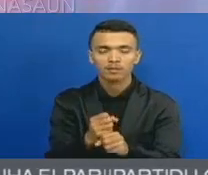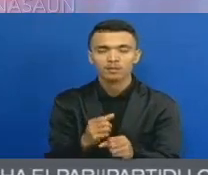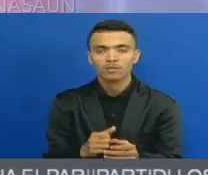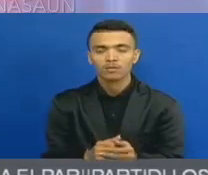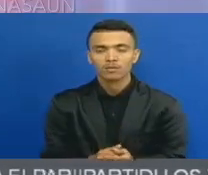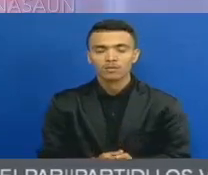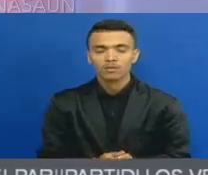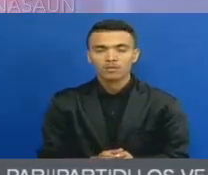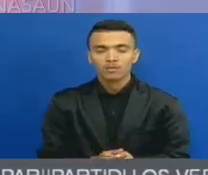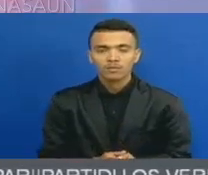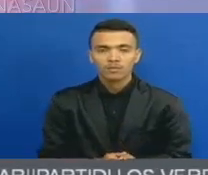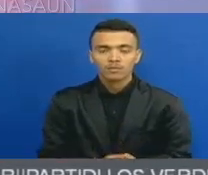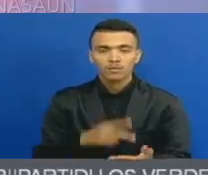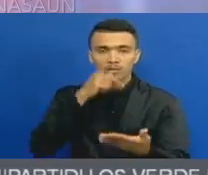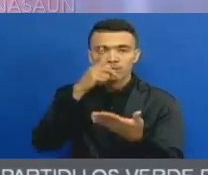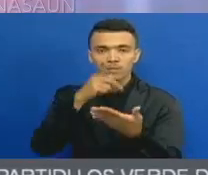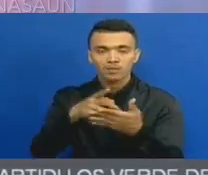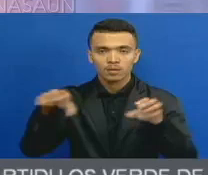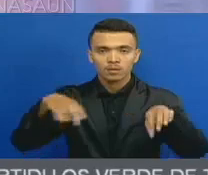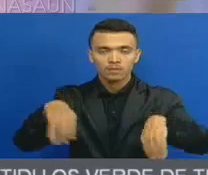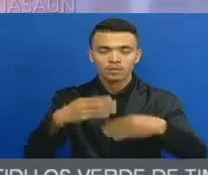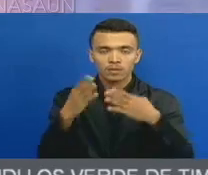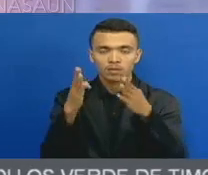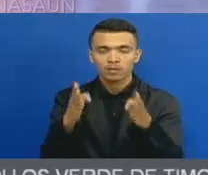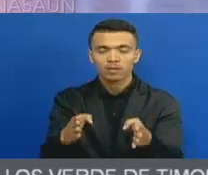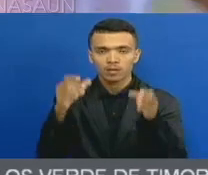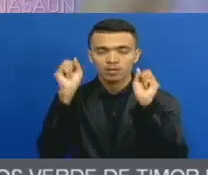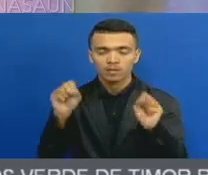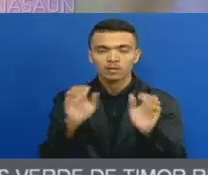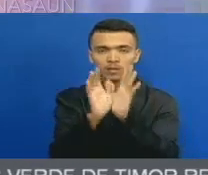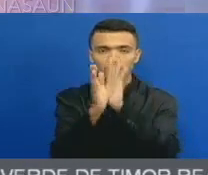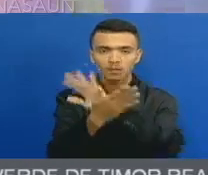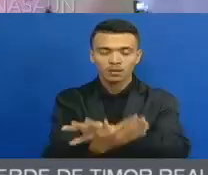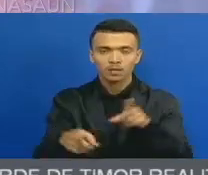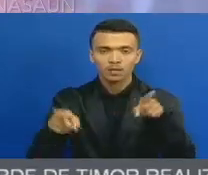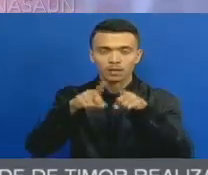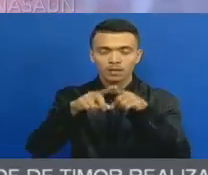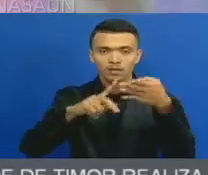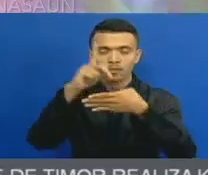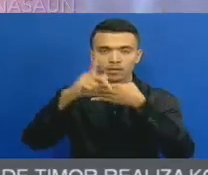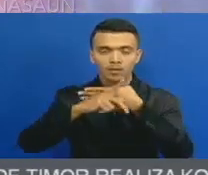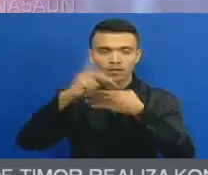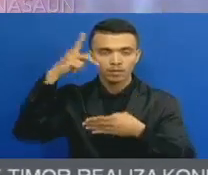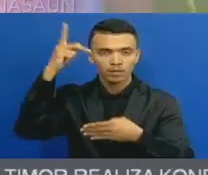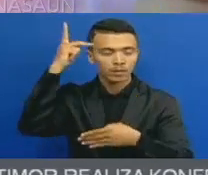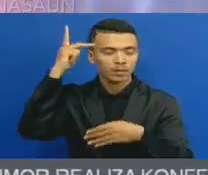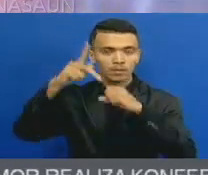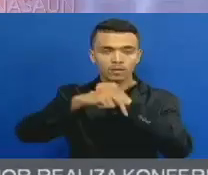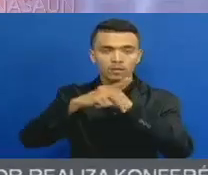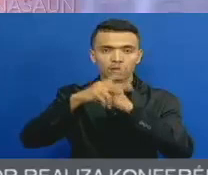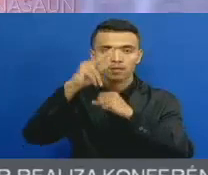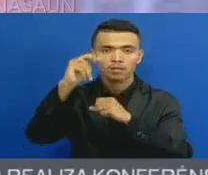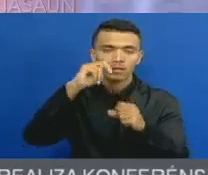exigência. Proposta trabalhadores nian atubele sai hanesan programa política partido nian bahira